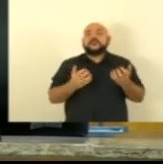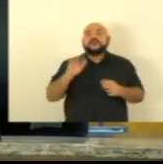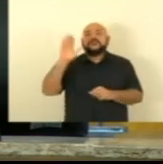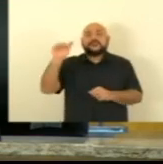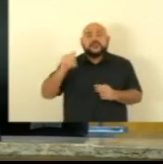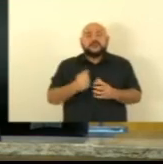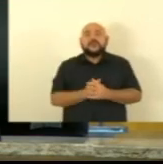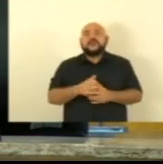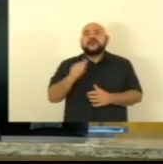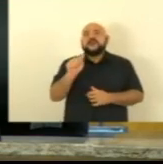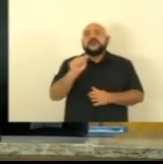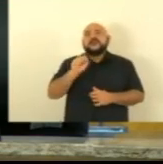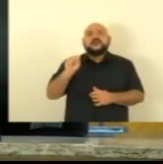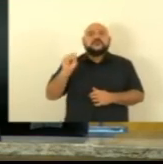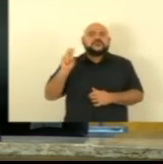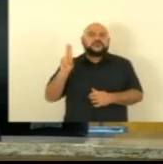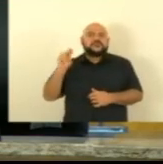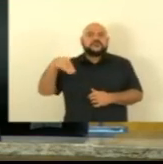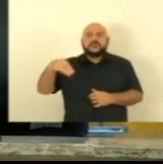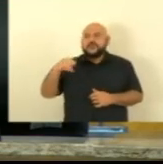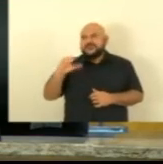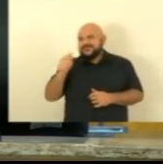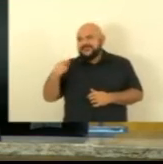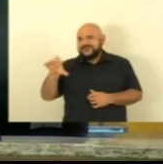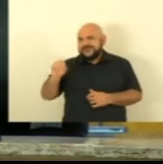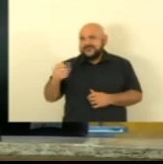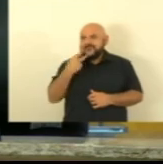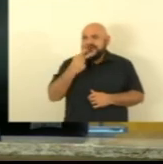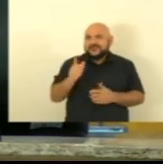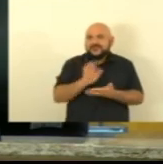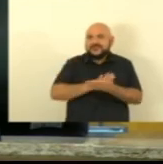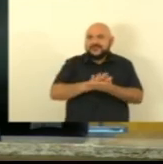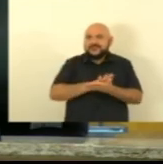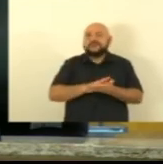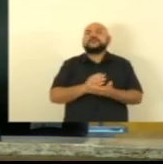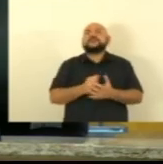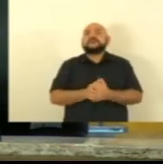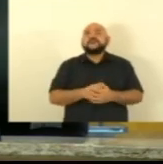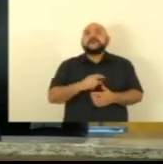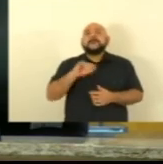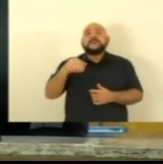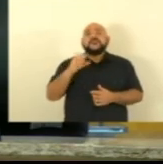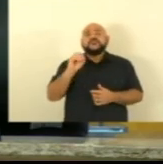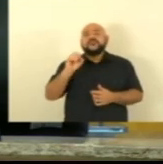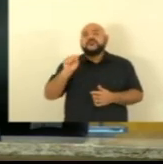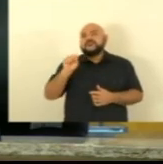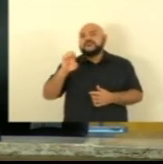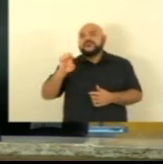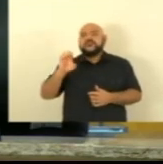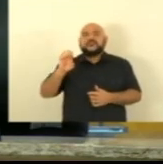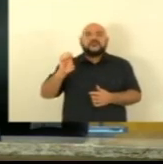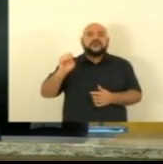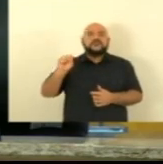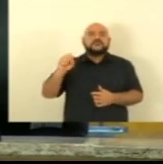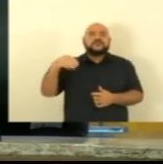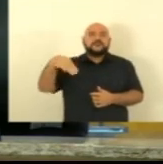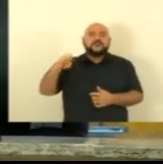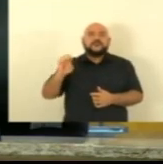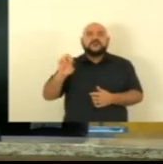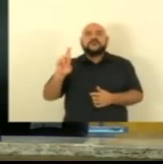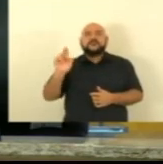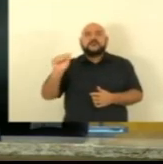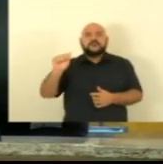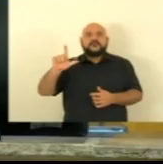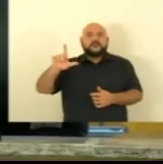Capitão Assunção. Não respondendo, o próximo orador, deputado engenheiro José Esmeraldo. Vossa Excelência tem até 10